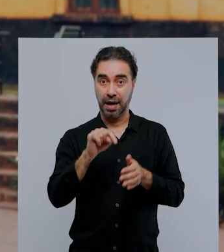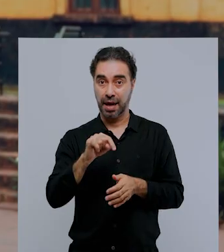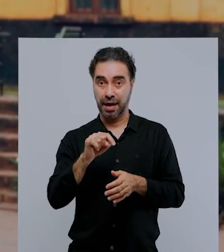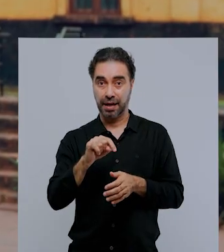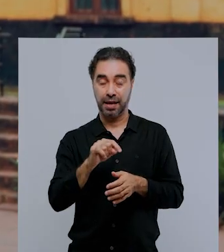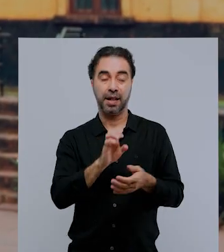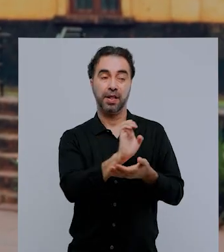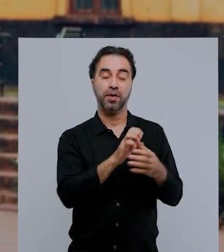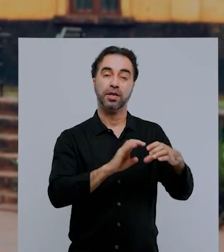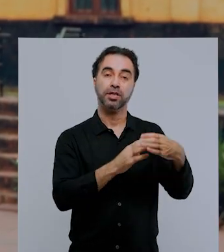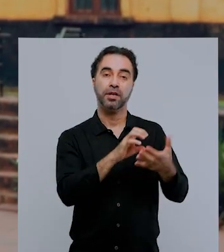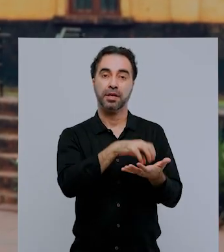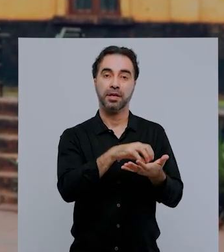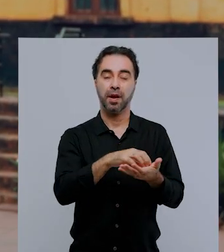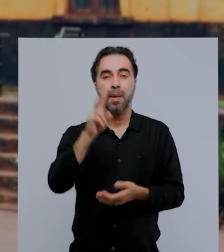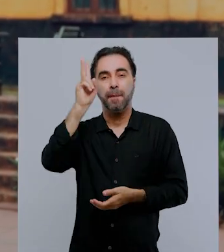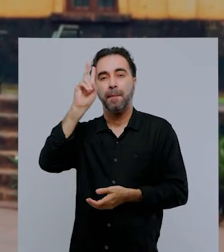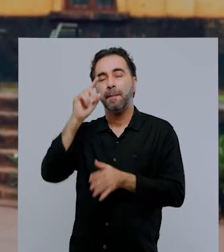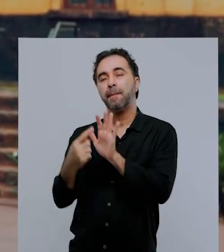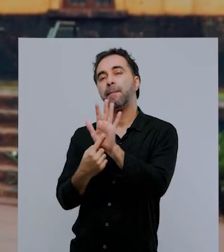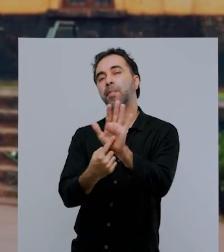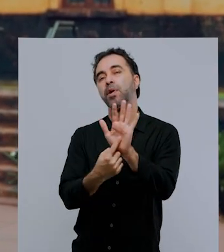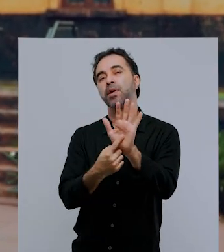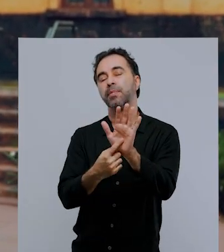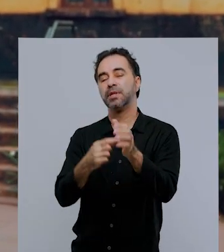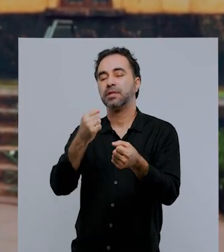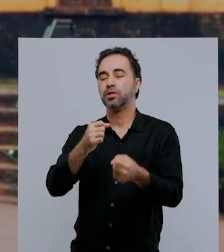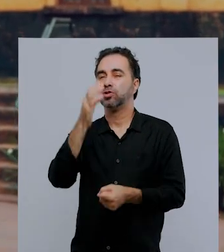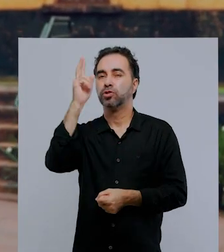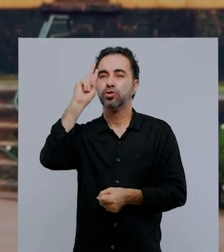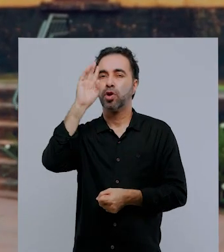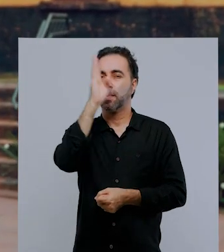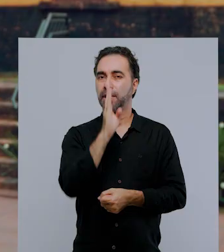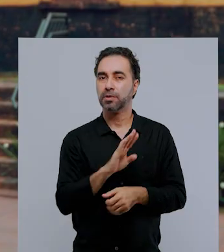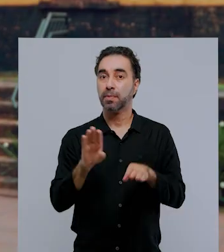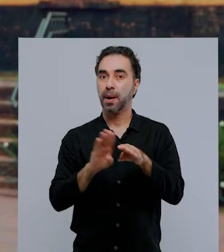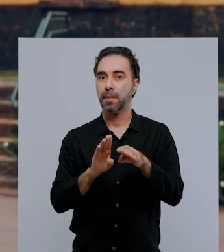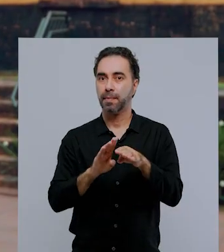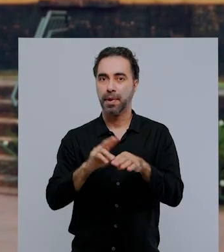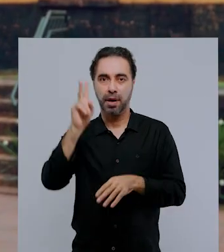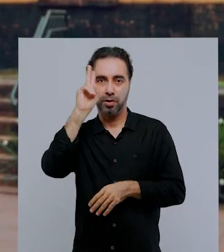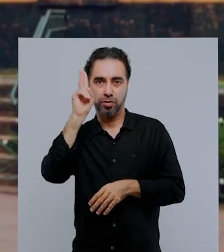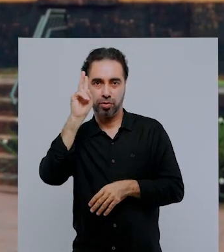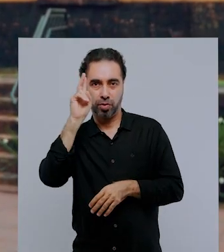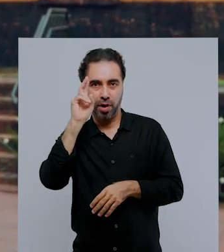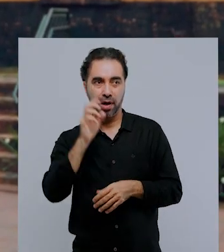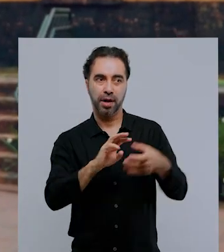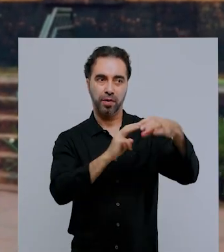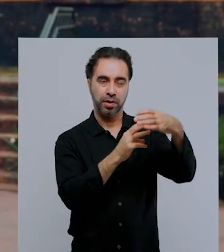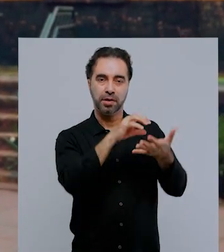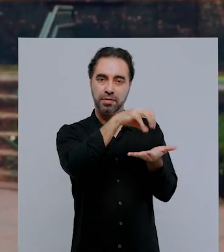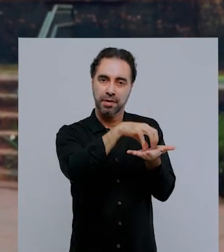portanto, que a história da cachaça está presente na história do Brasil, mas também na história do Engenho Central.